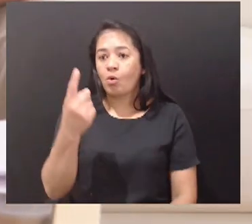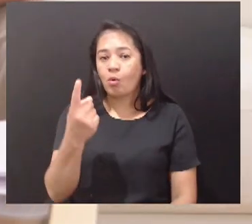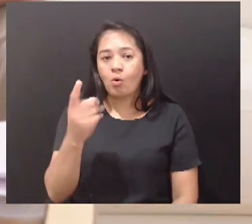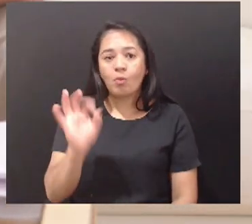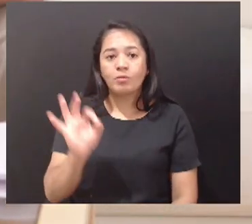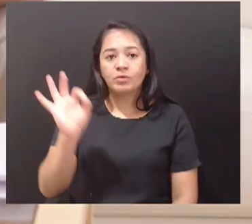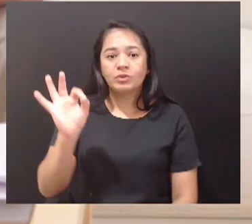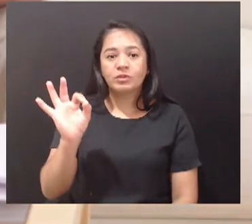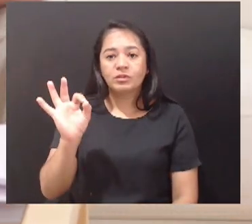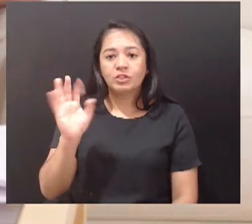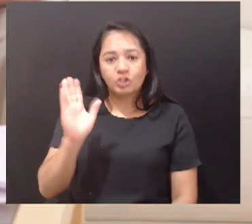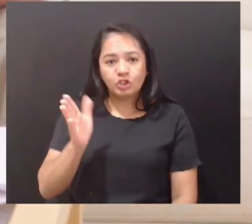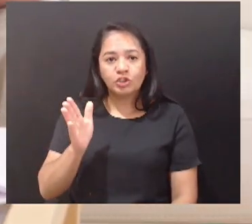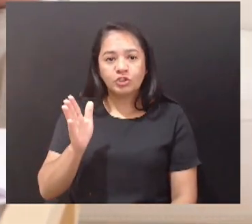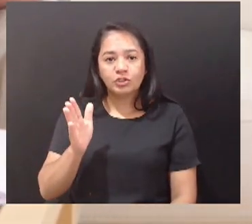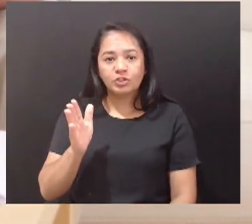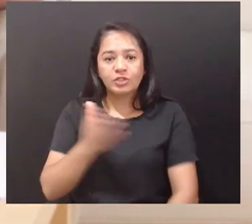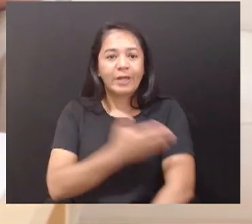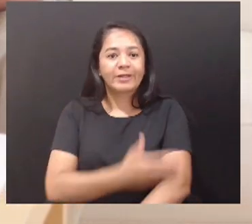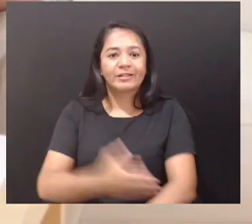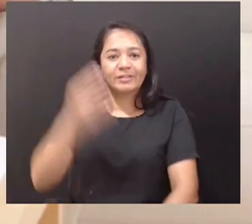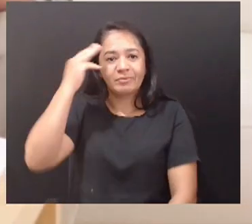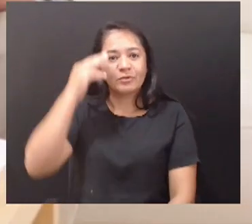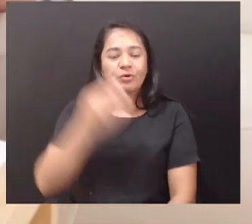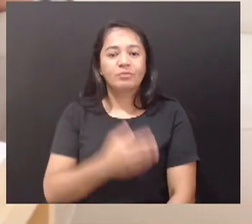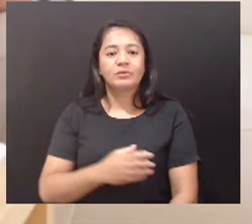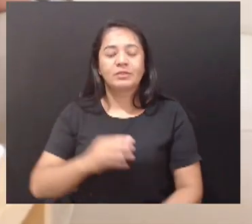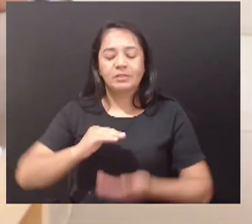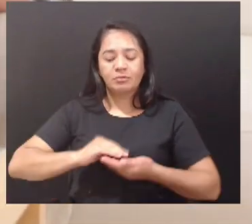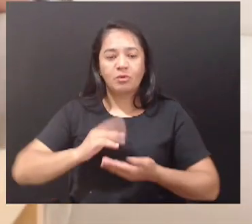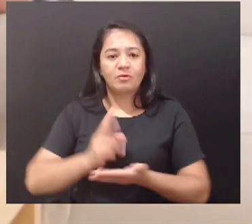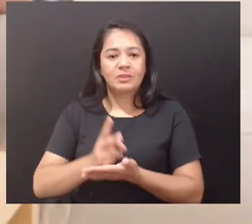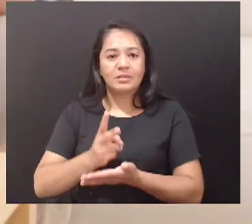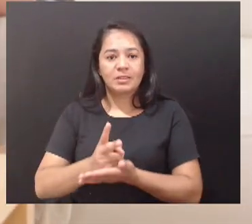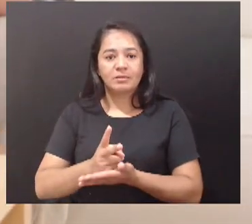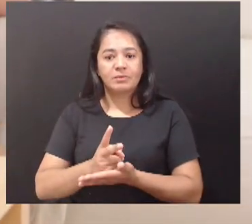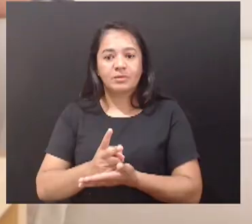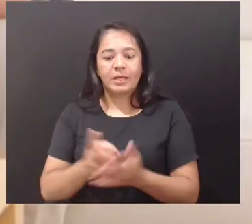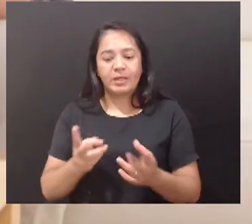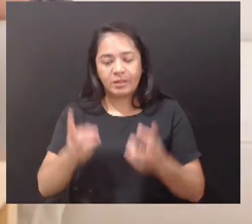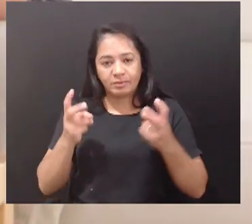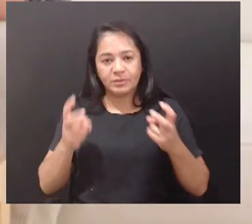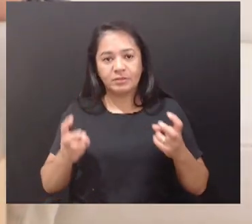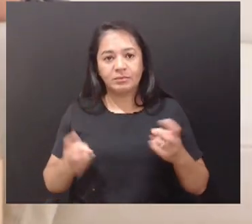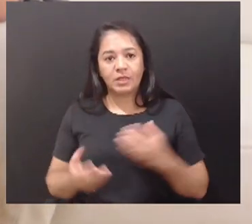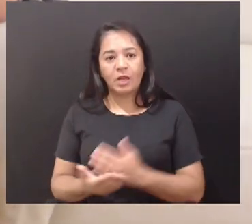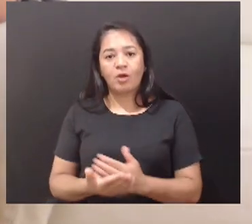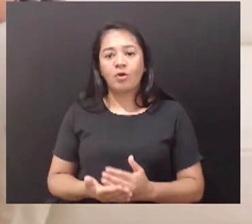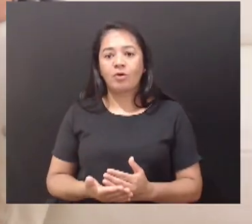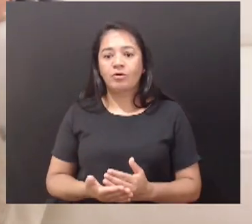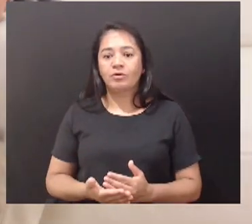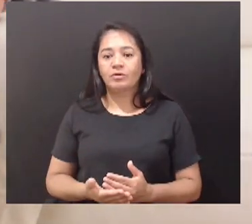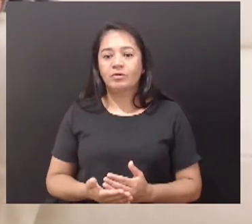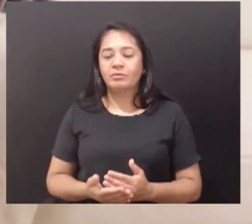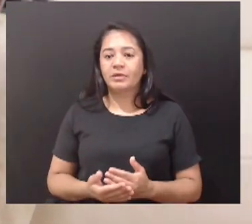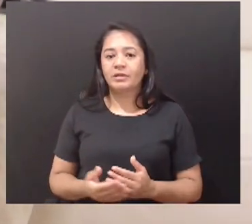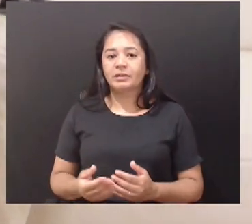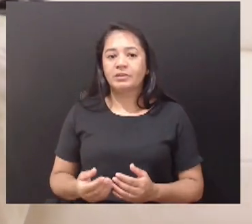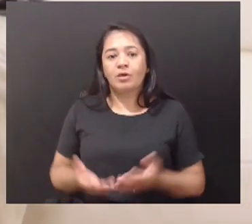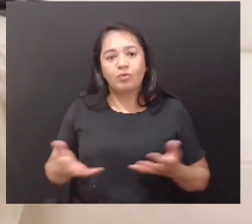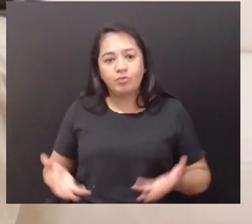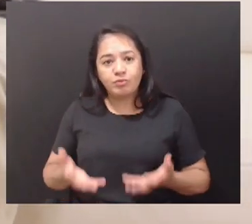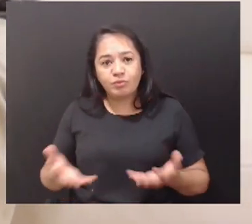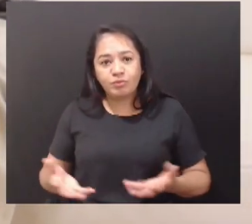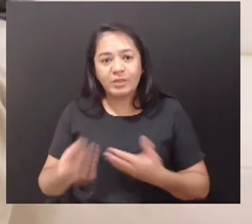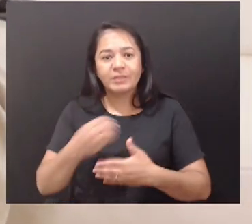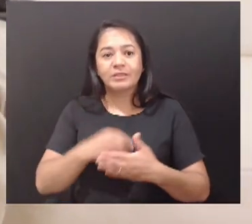já vai criar na mente dela esse hábito de estar poupando constantemente. Aí ela vai ver que ela começa a ver os rendimentos e aquilo dá uma motivação interna para ela. E quanto